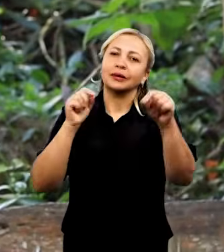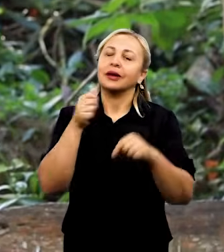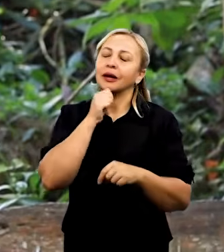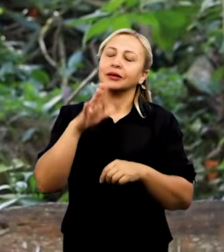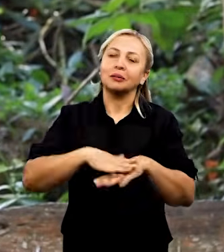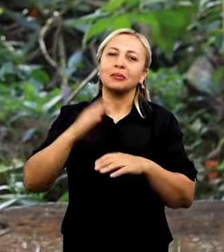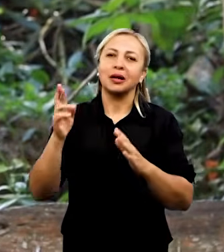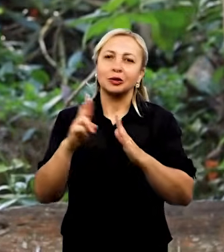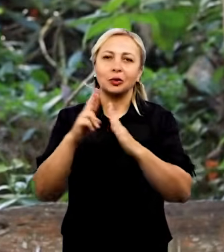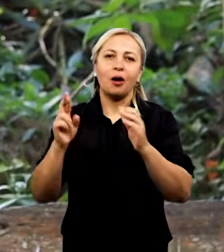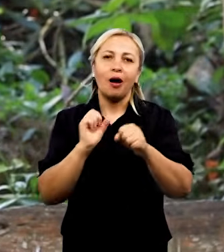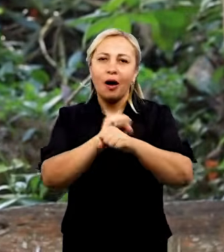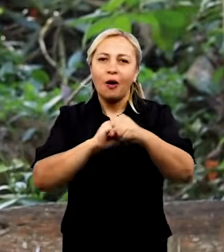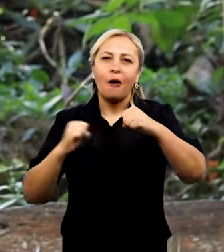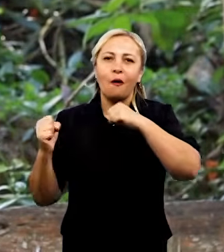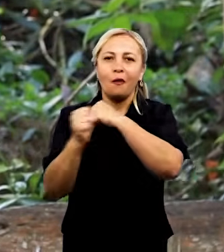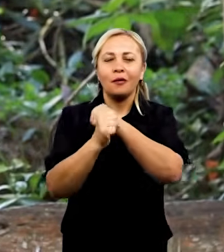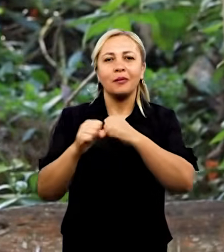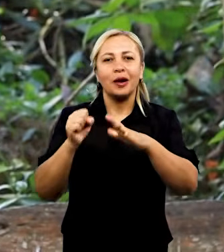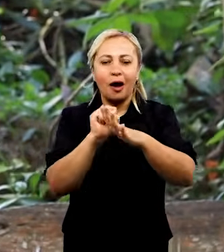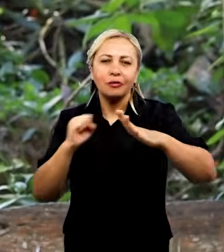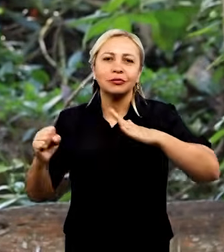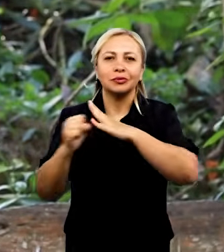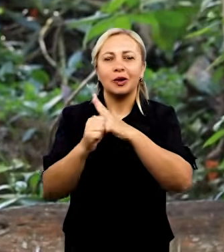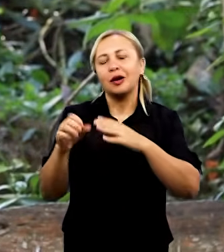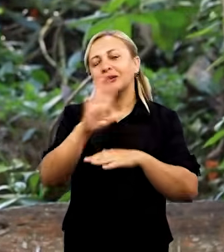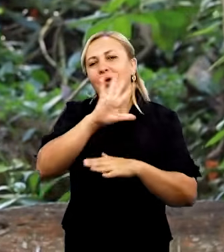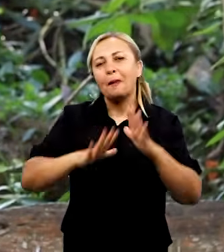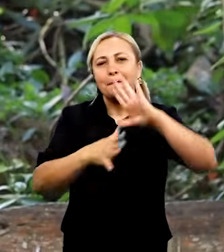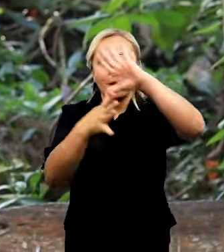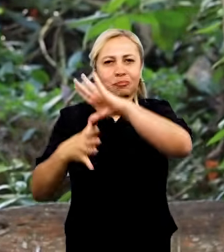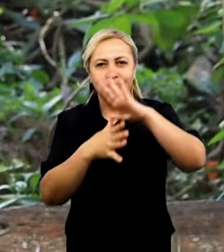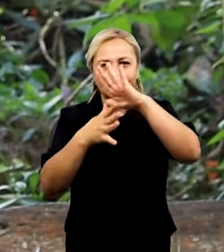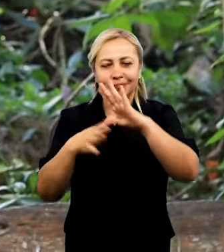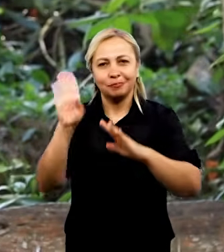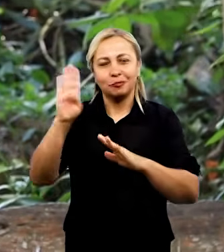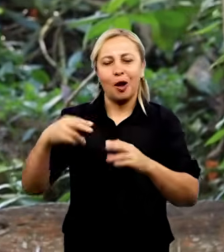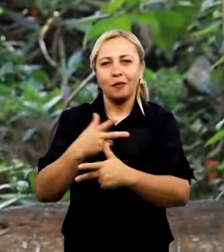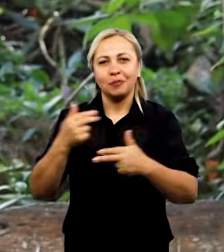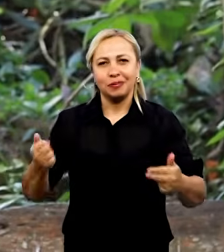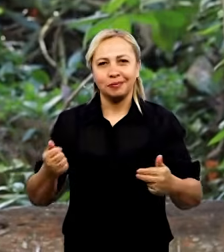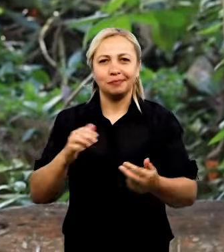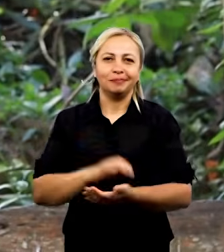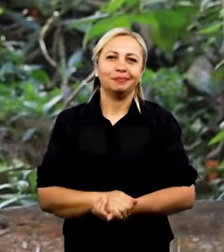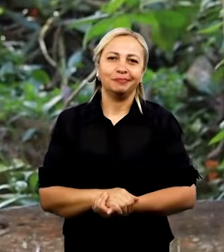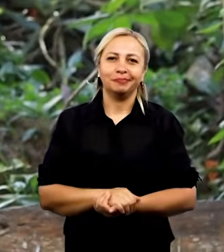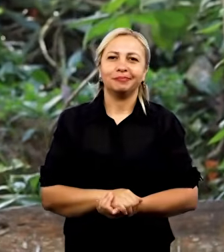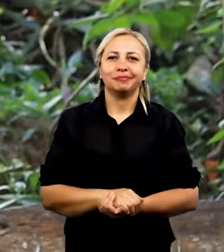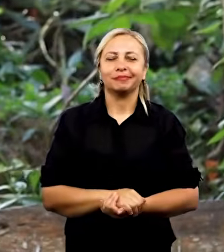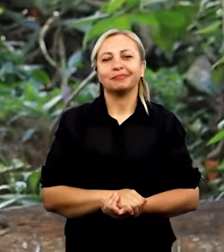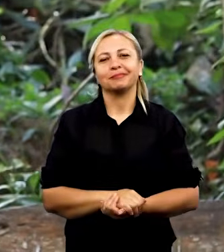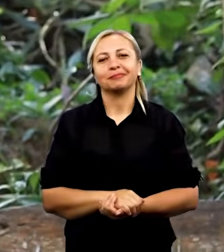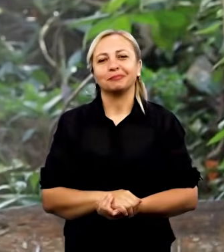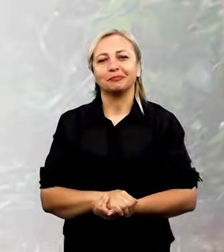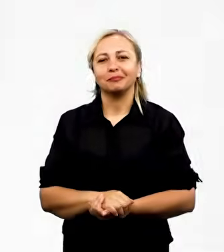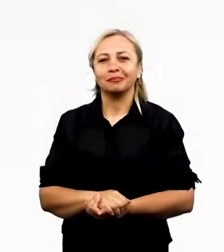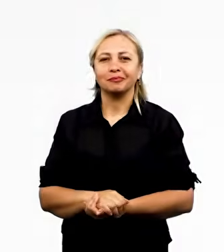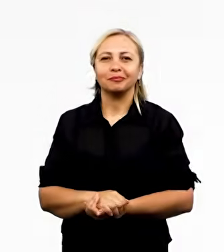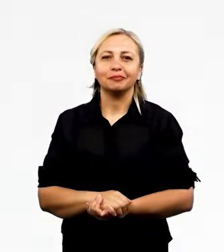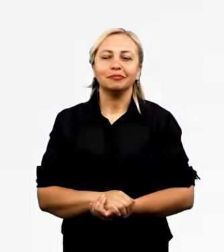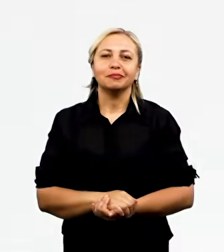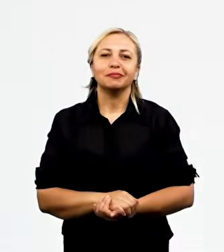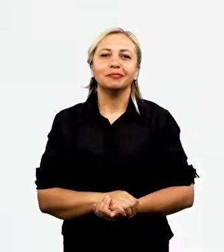ambiental e destaca ainda mais o Recôncavo baiano no mapa da biodiversidade global. Vamos acompanhar.